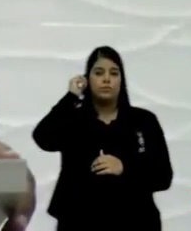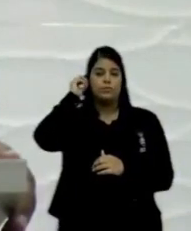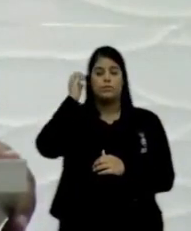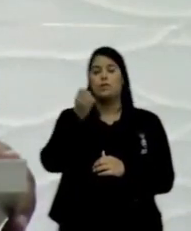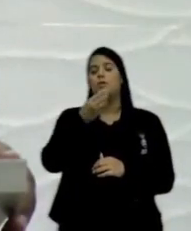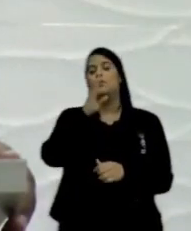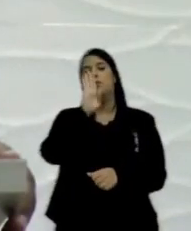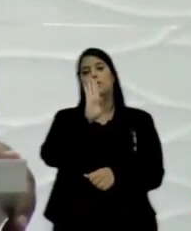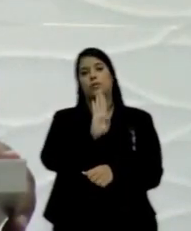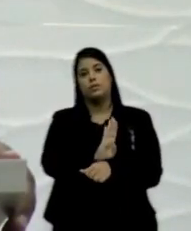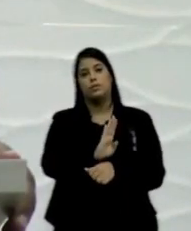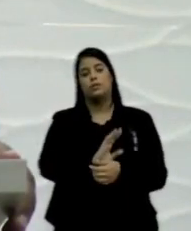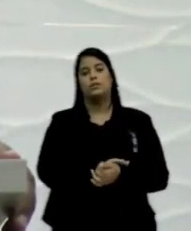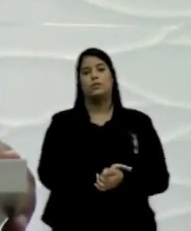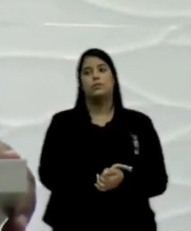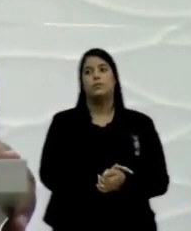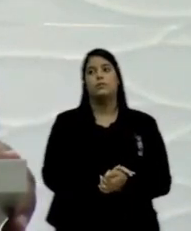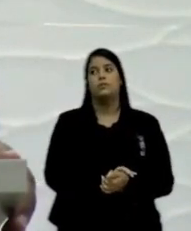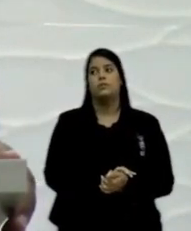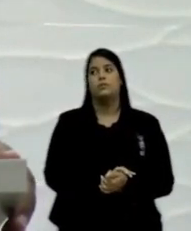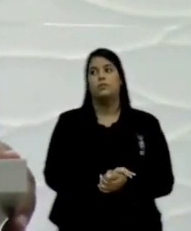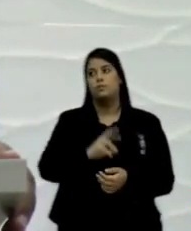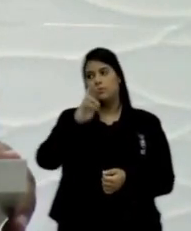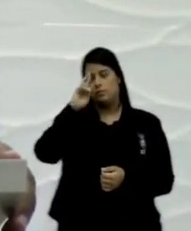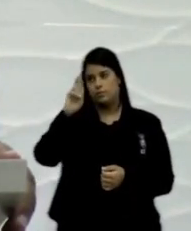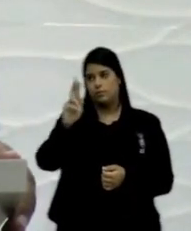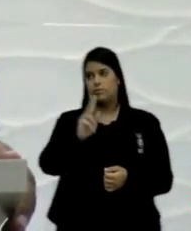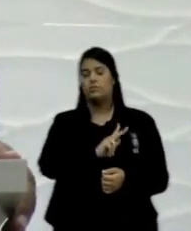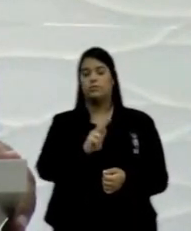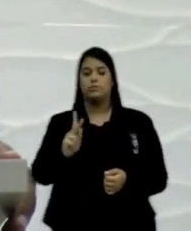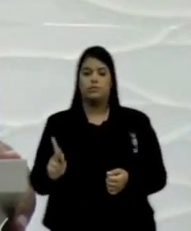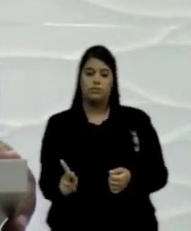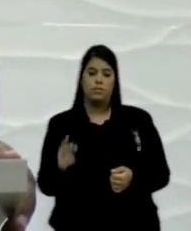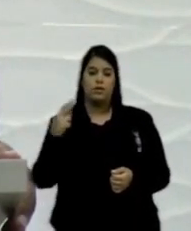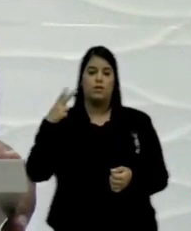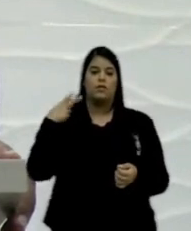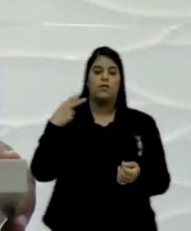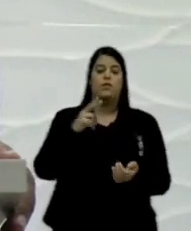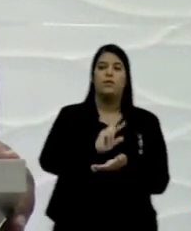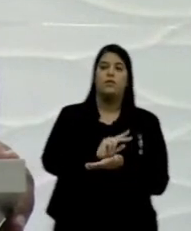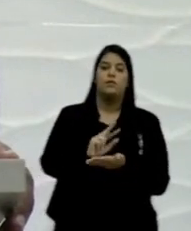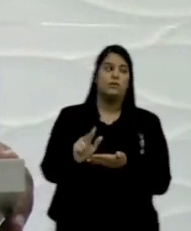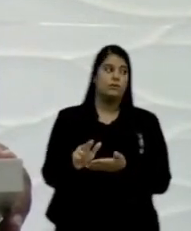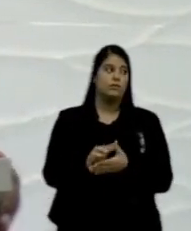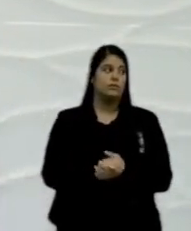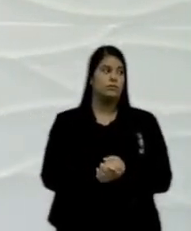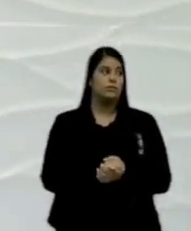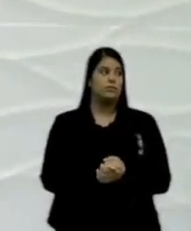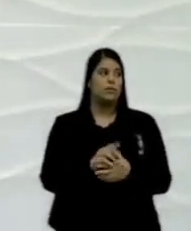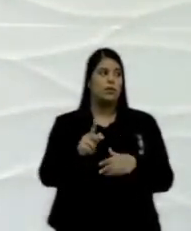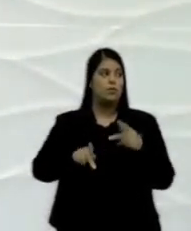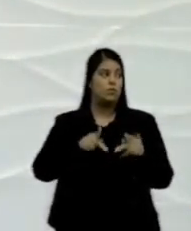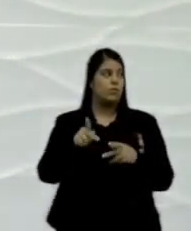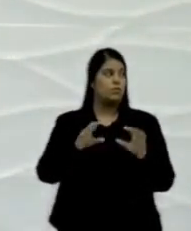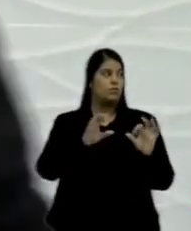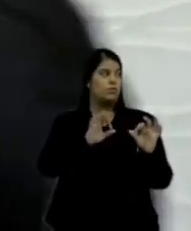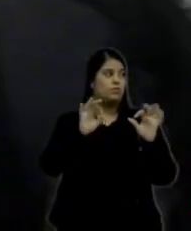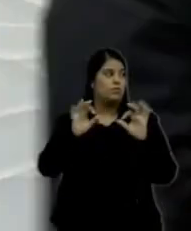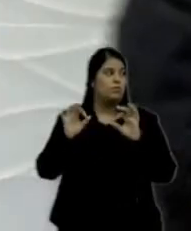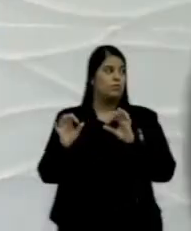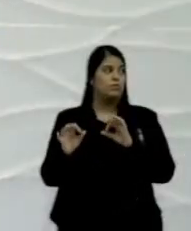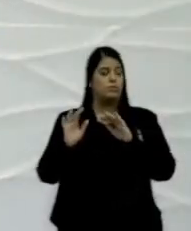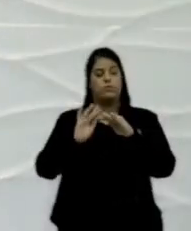Boa tarde, senhor presidente, colegas vereadores, pessoal que nos acompanha através das